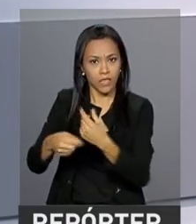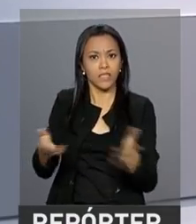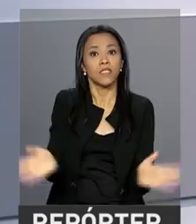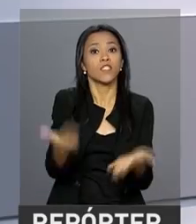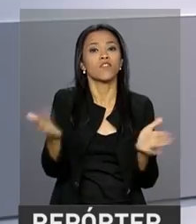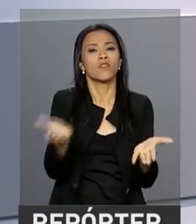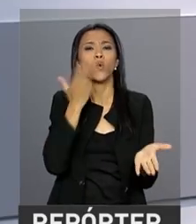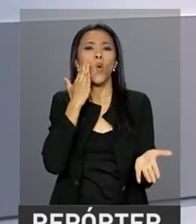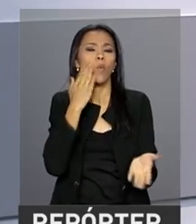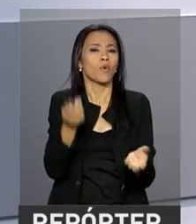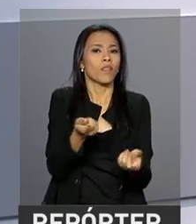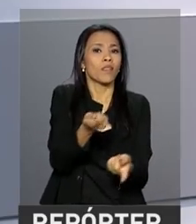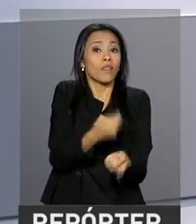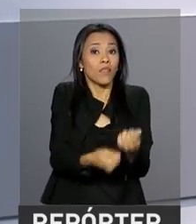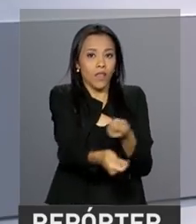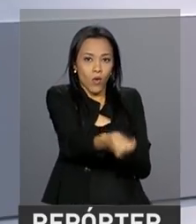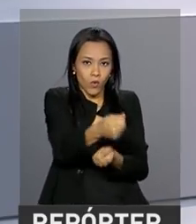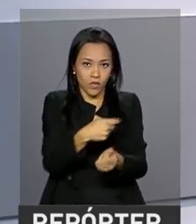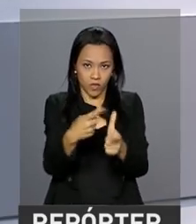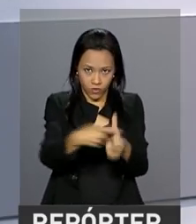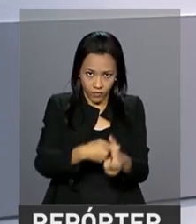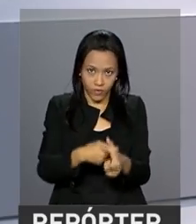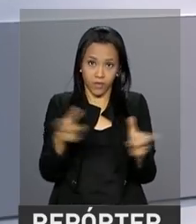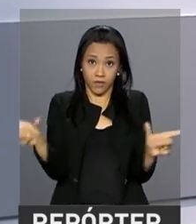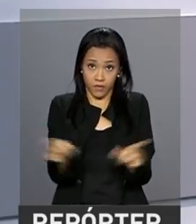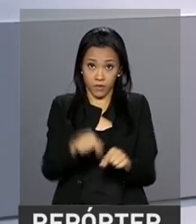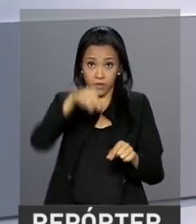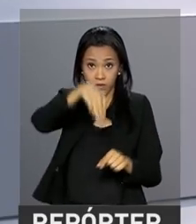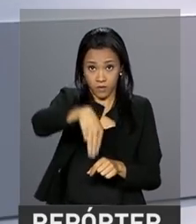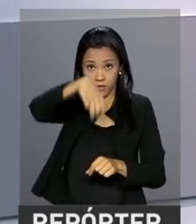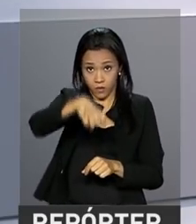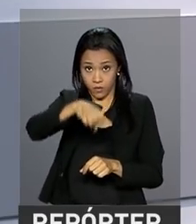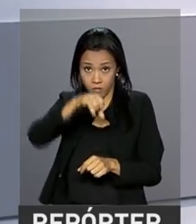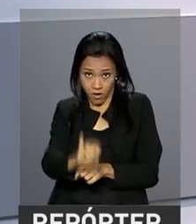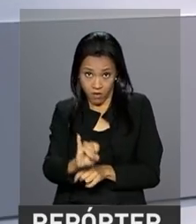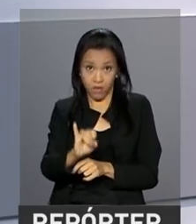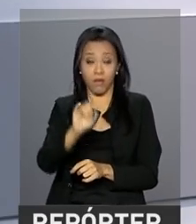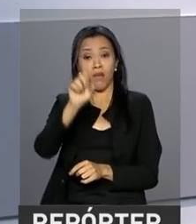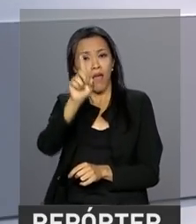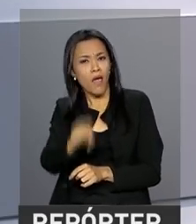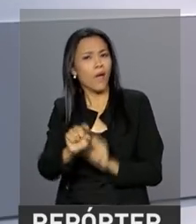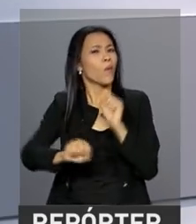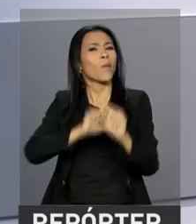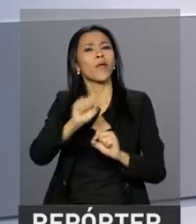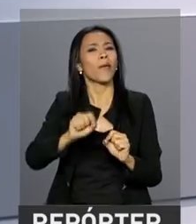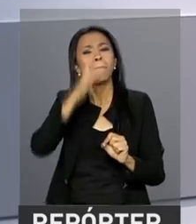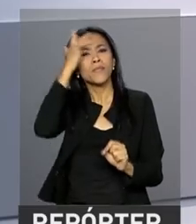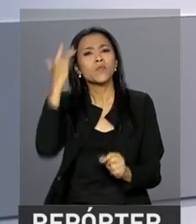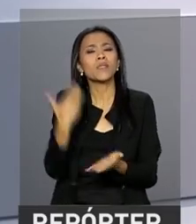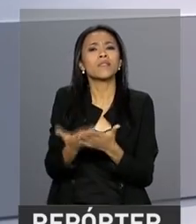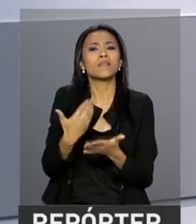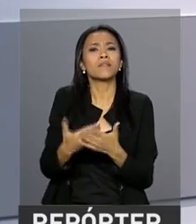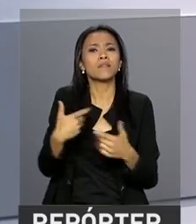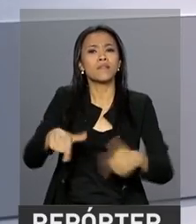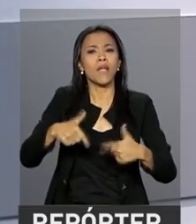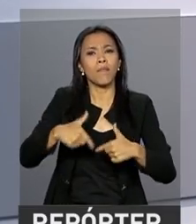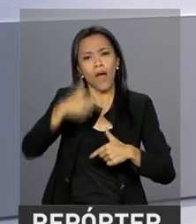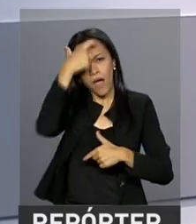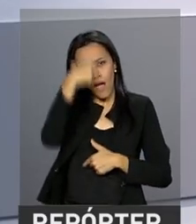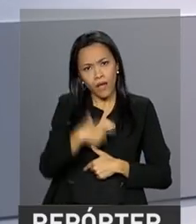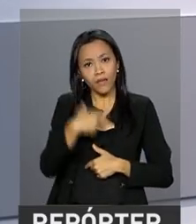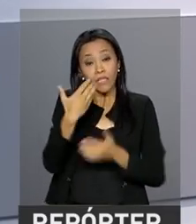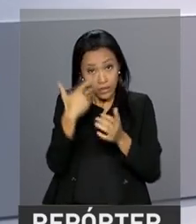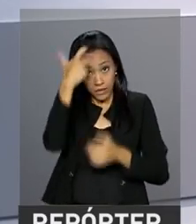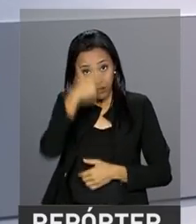a renegociação de dívidas. O MEI, microempreendedor individual, é a pessoa que trabalha por conta própria e que se legaliza como